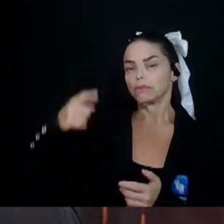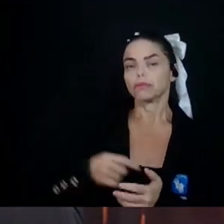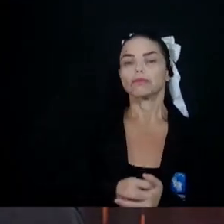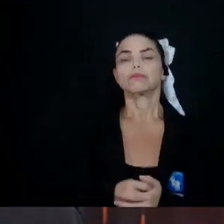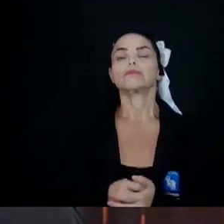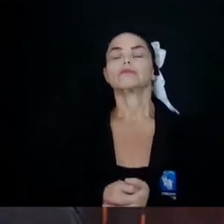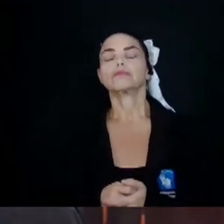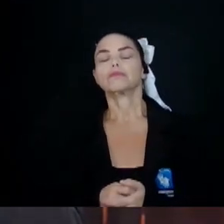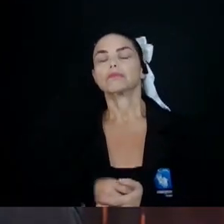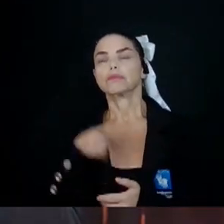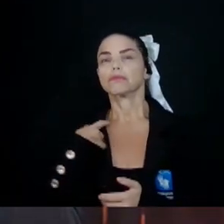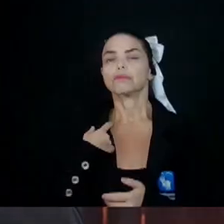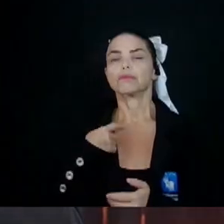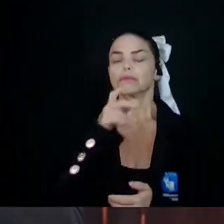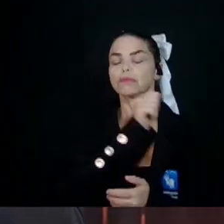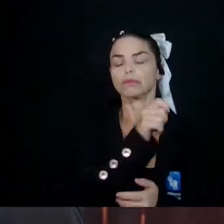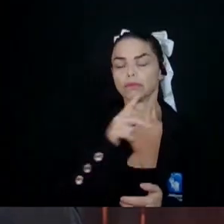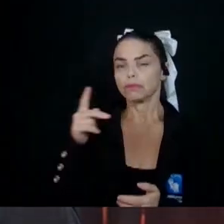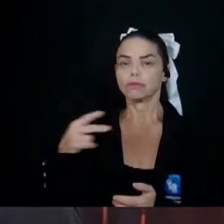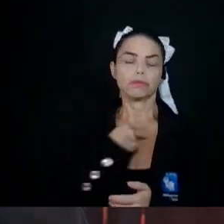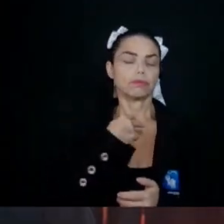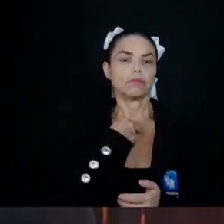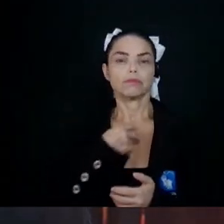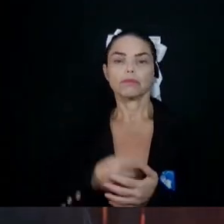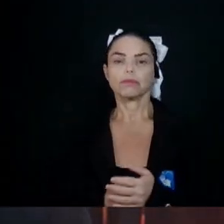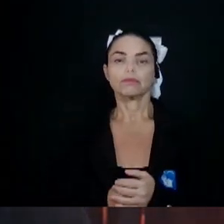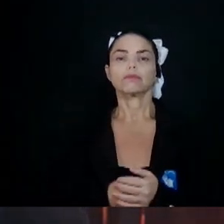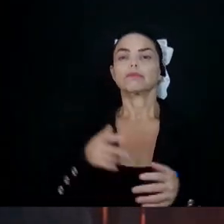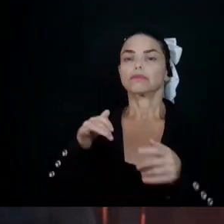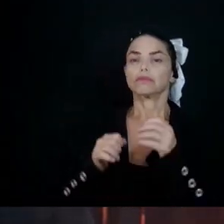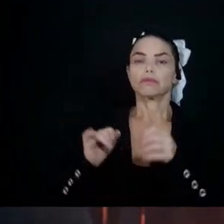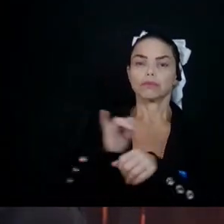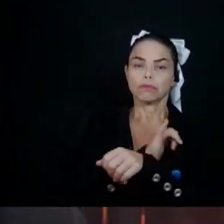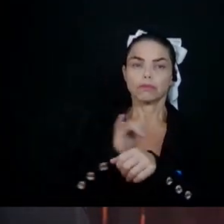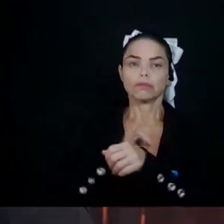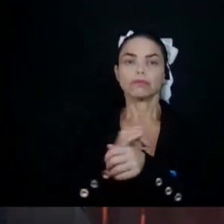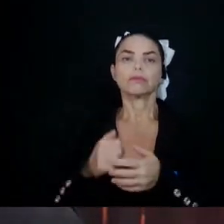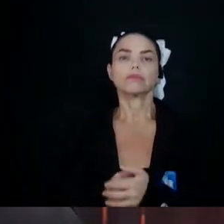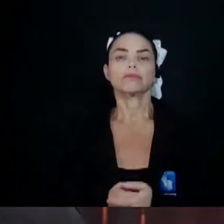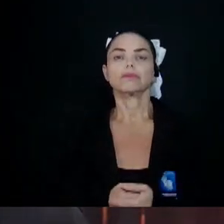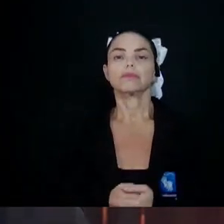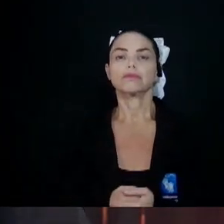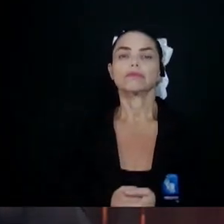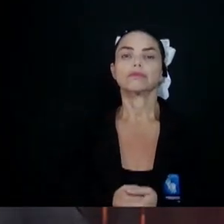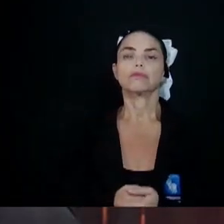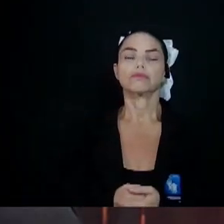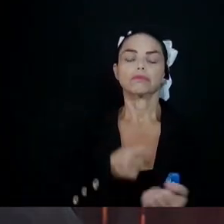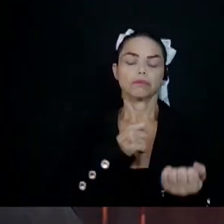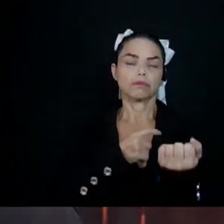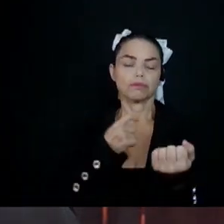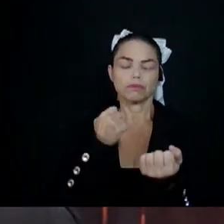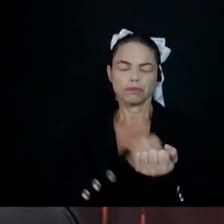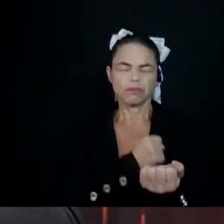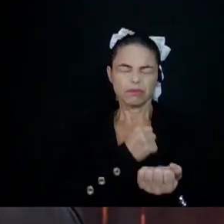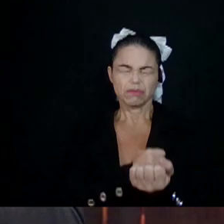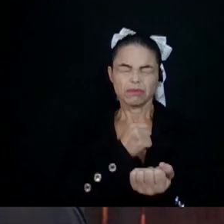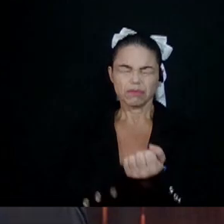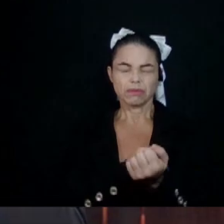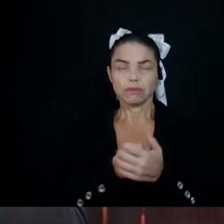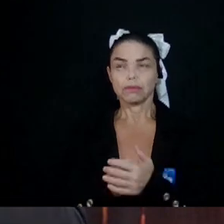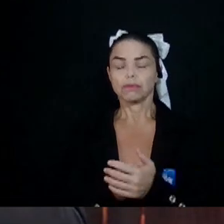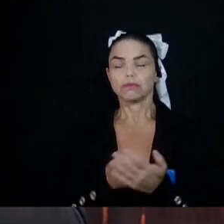plataformas. As Isso. plataformas não podem criar mecanismos de ficar tanto tempo cativando as crianças.